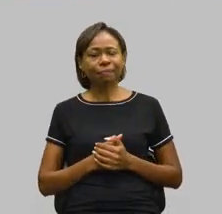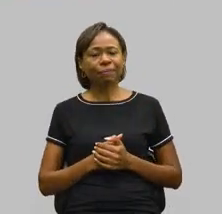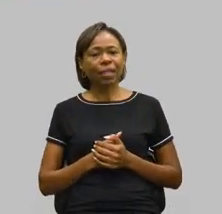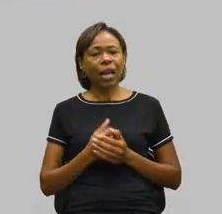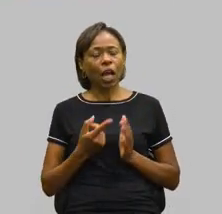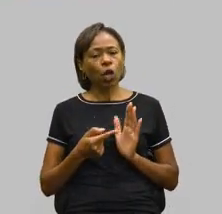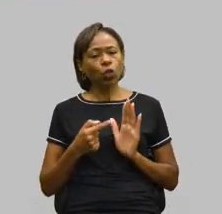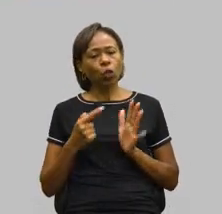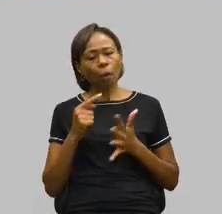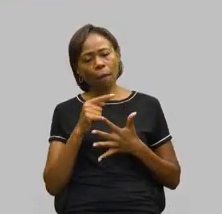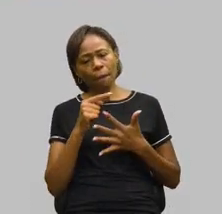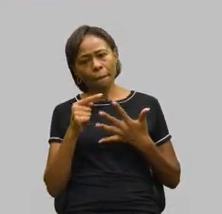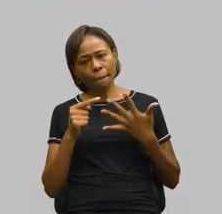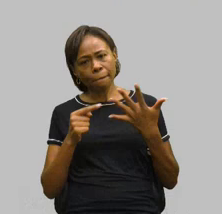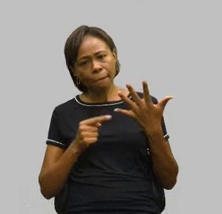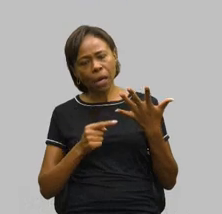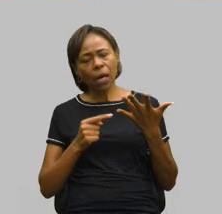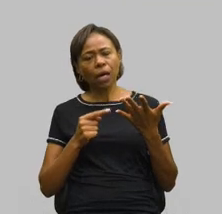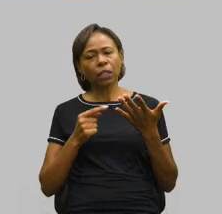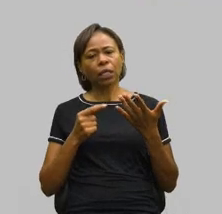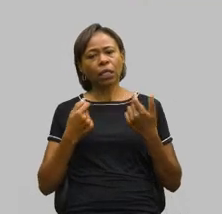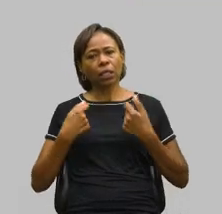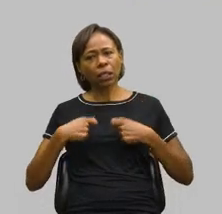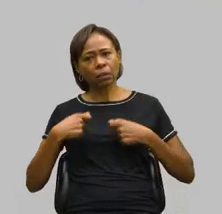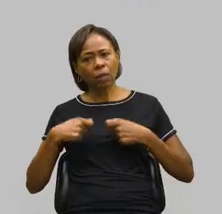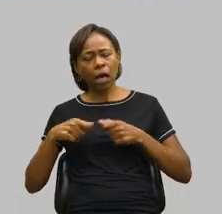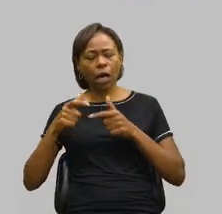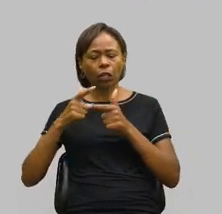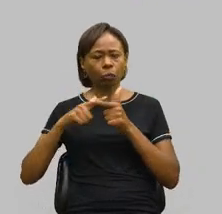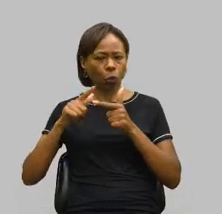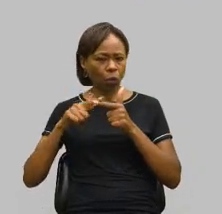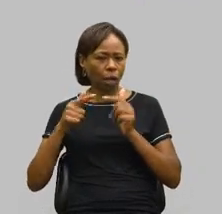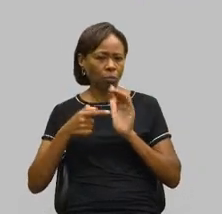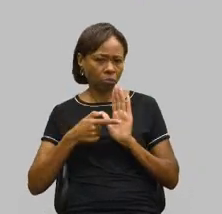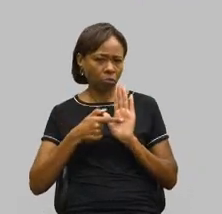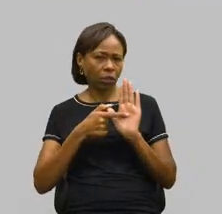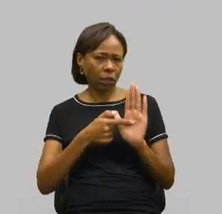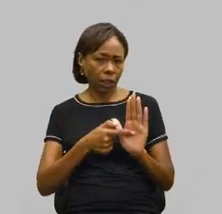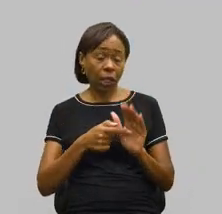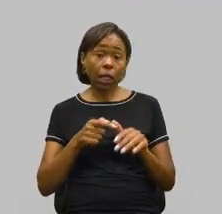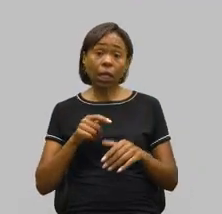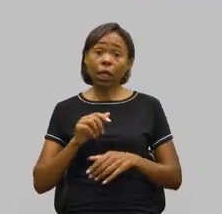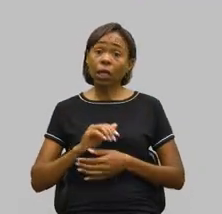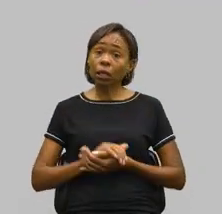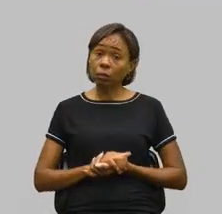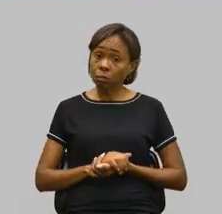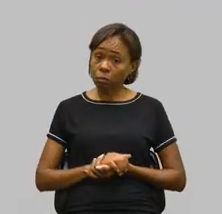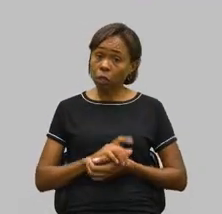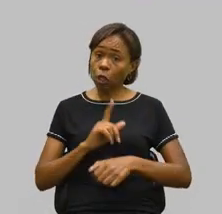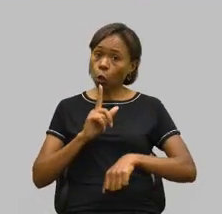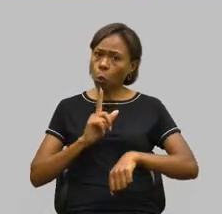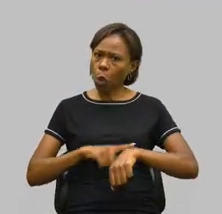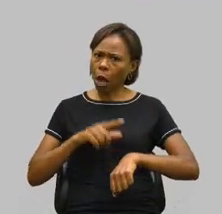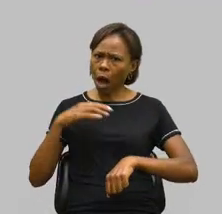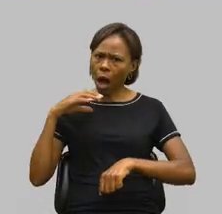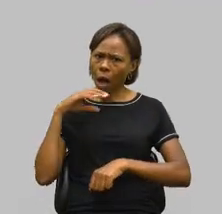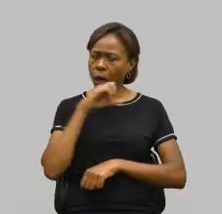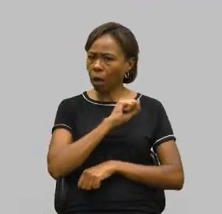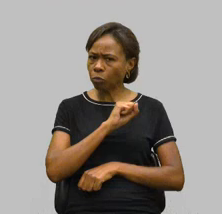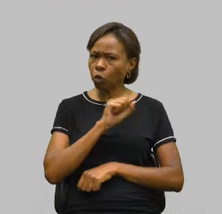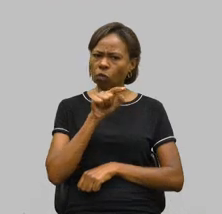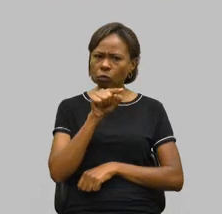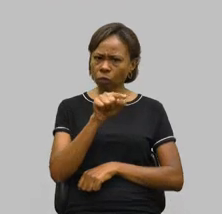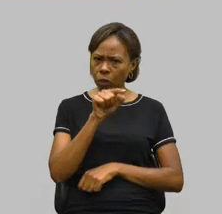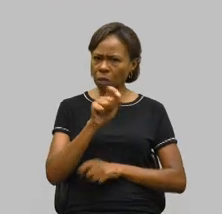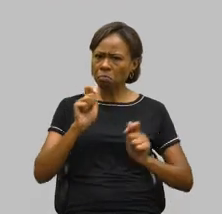demandas e num num tempo muito célere você através da sua equipe foi